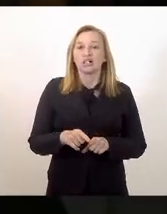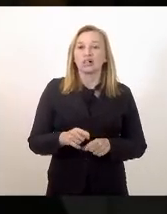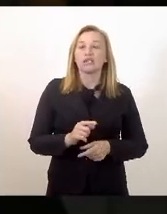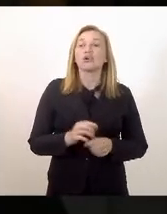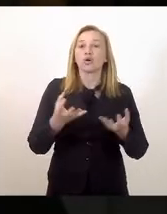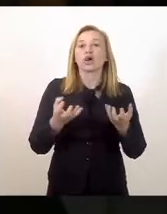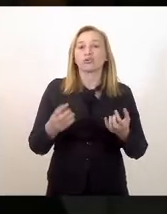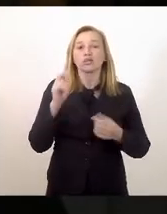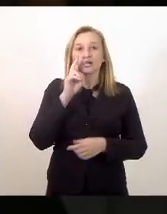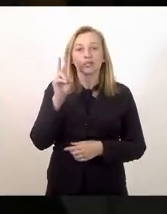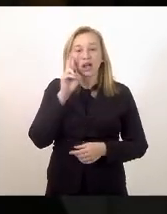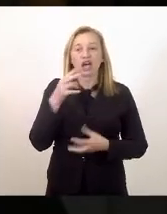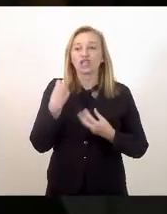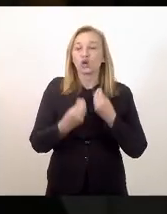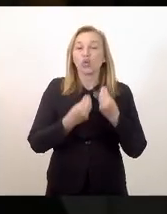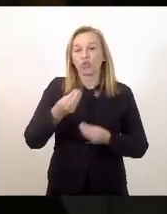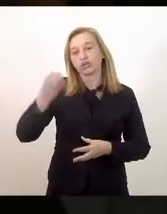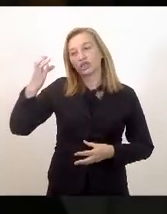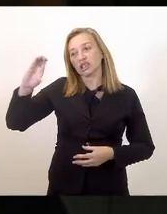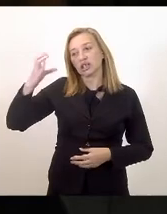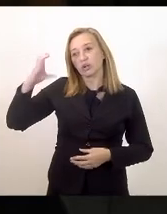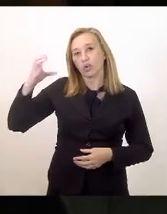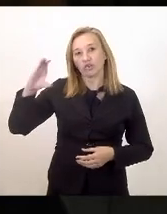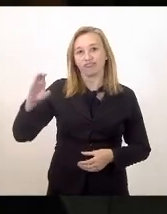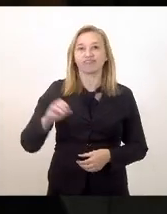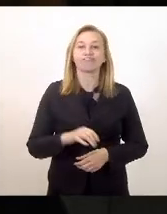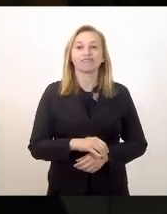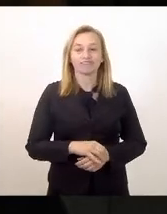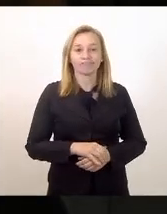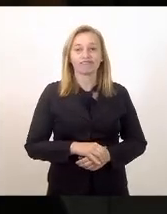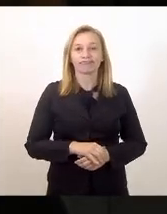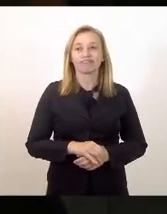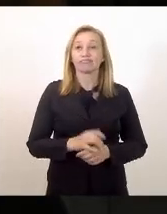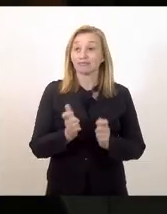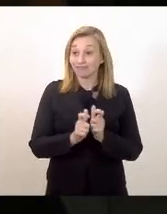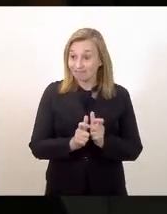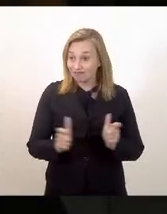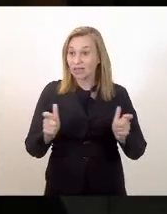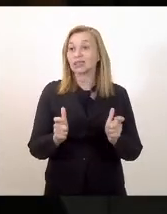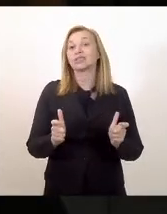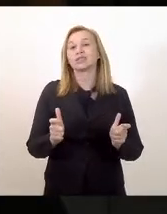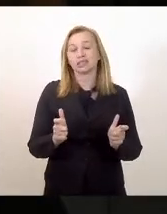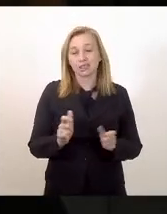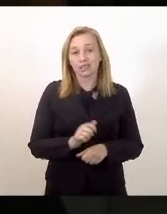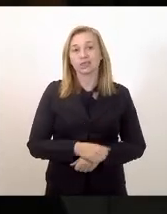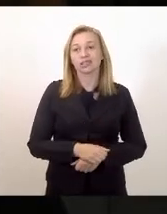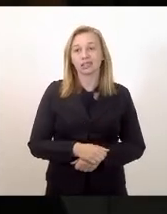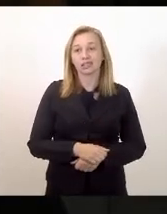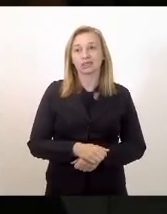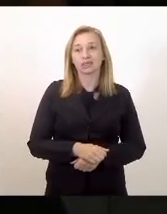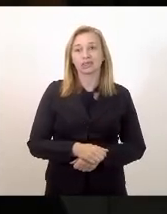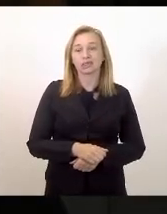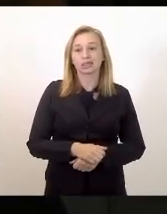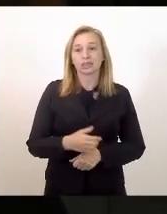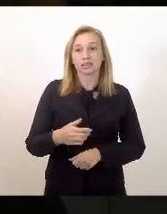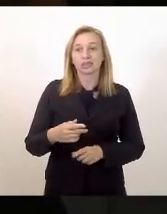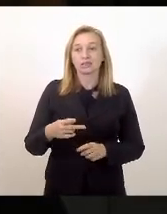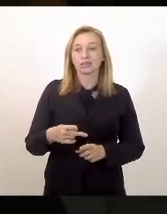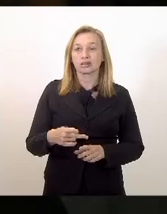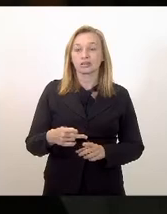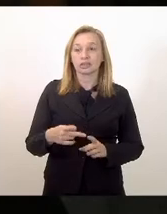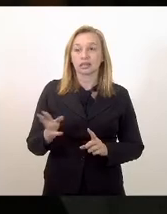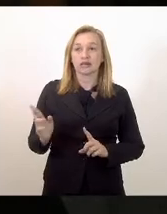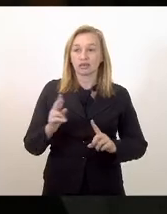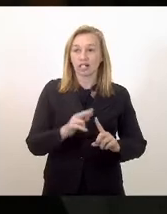quero lembrar de como Niterói teve grandes vultos e figuras que